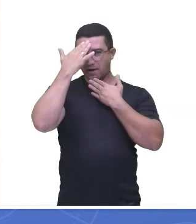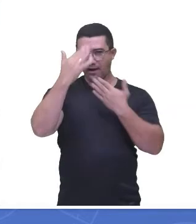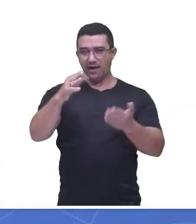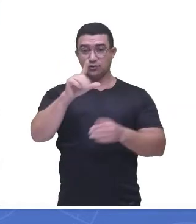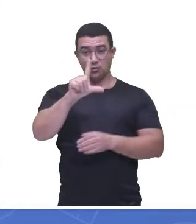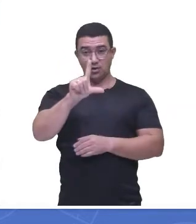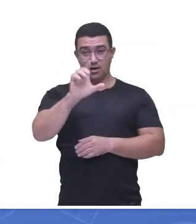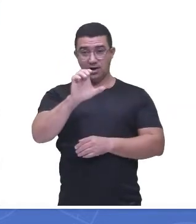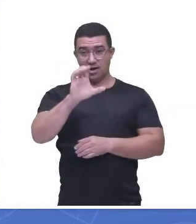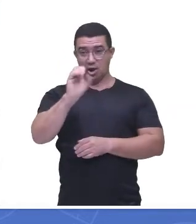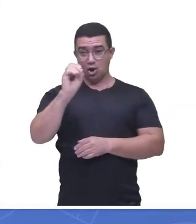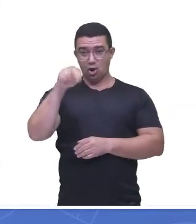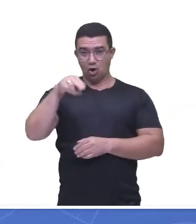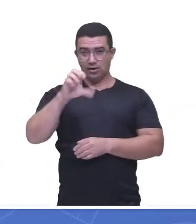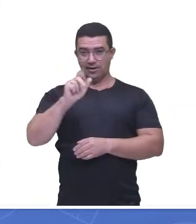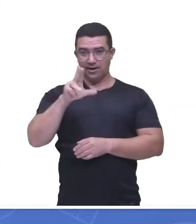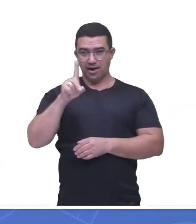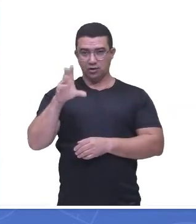sua participação, garoto.